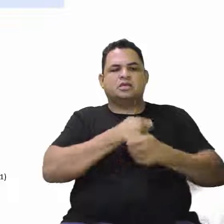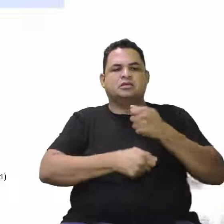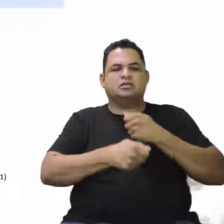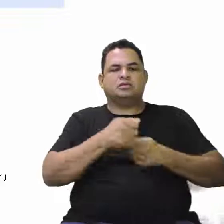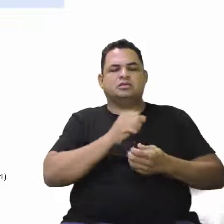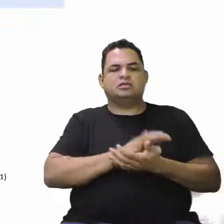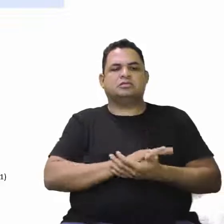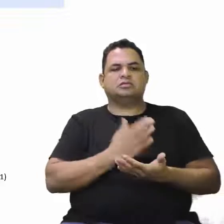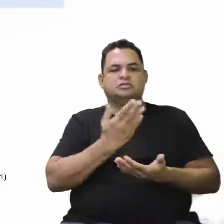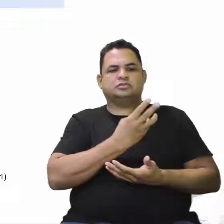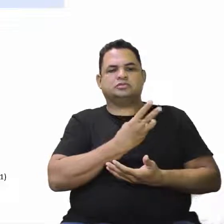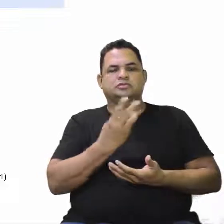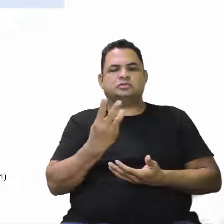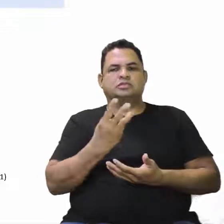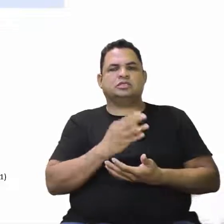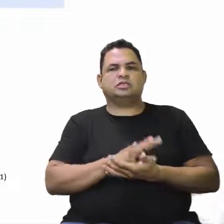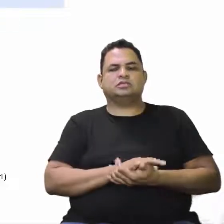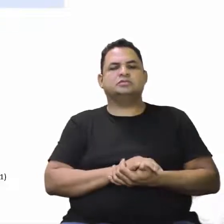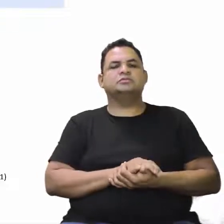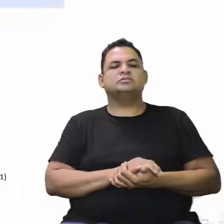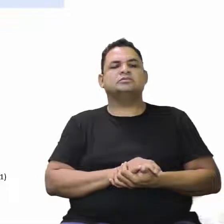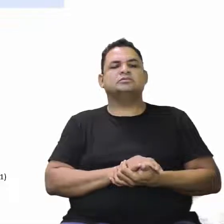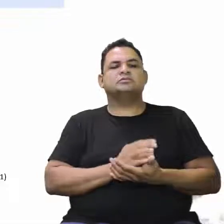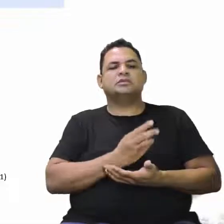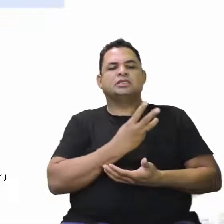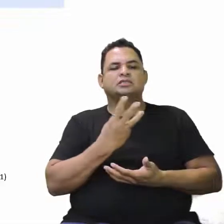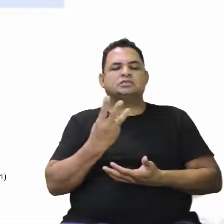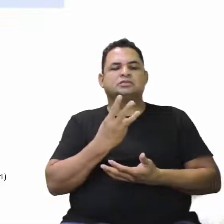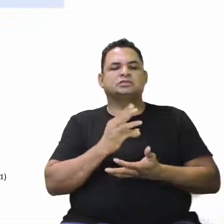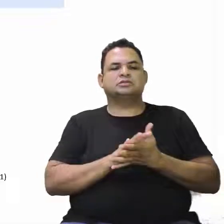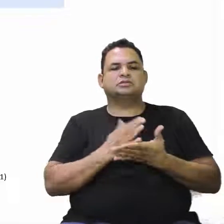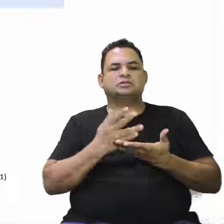Rondônia tem concentração de pessoas nos 3